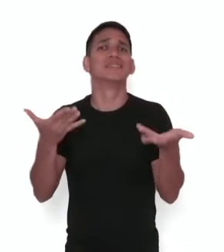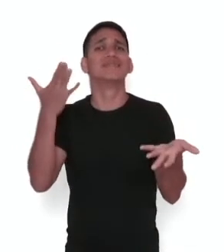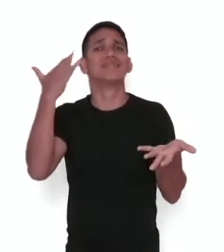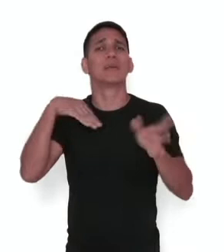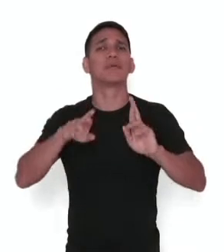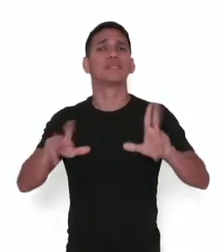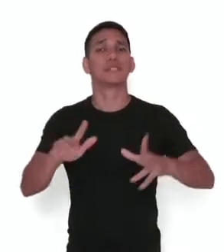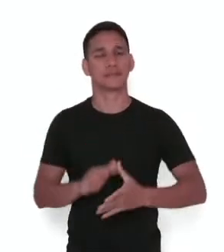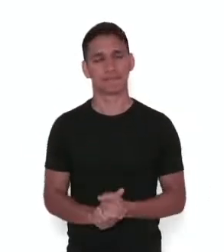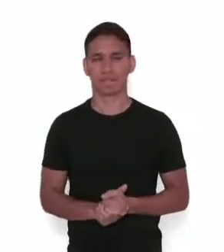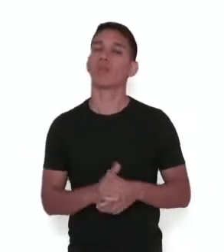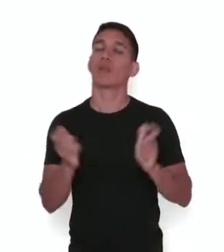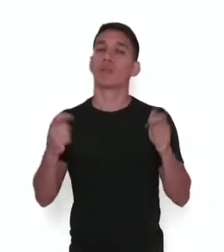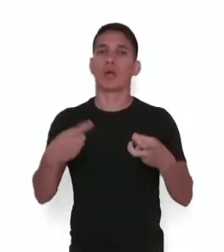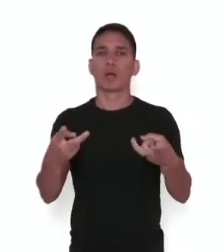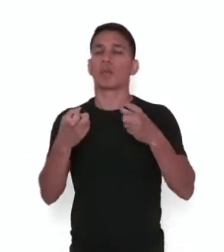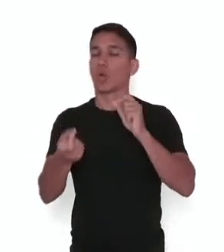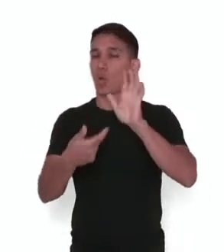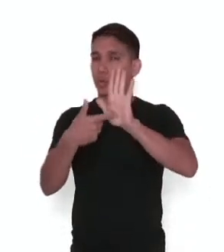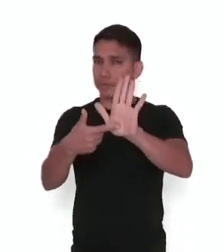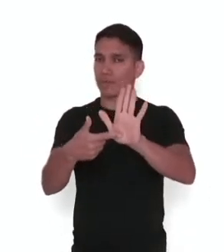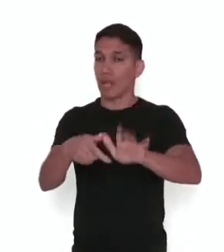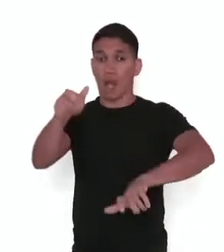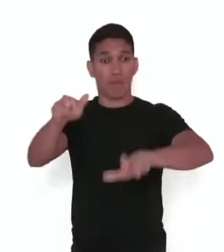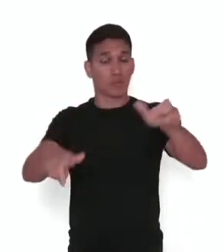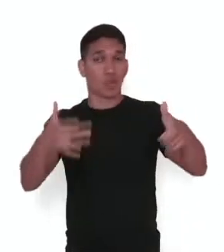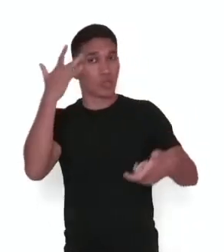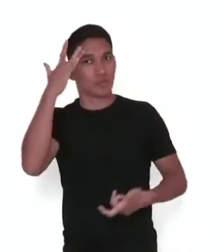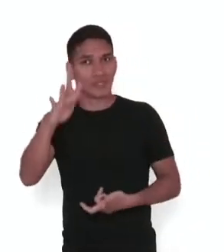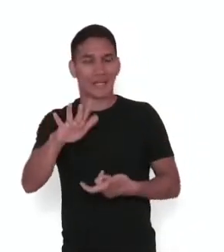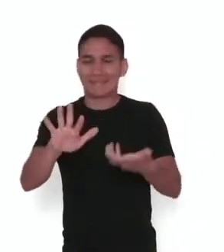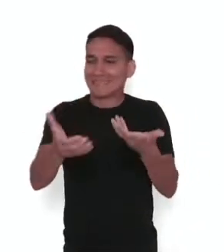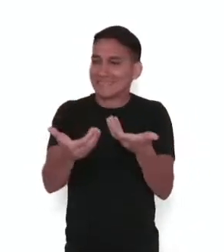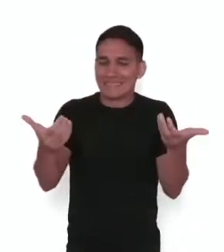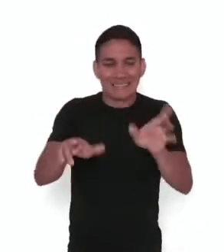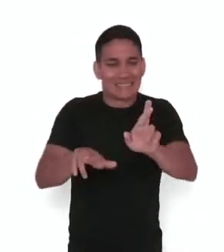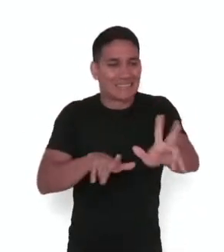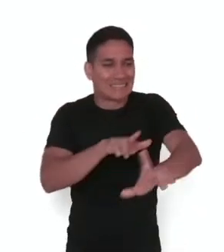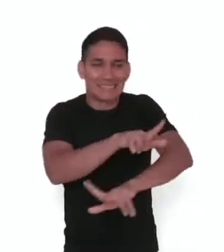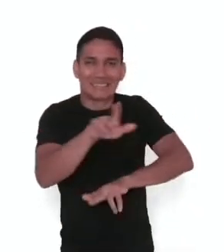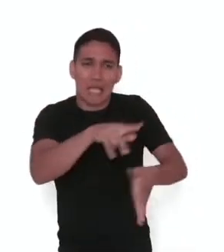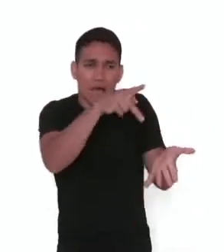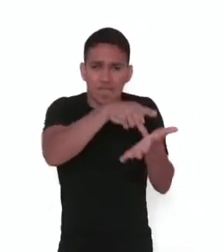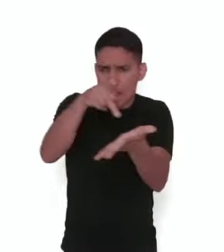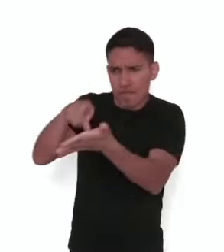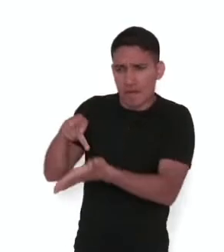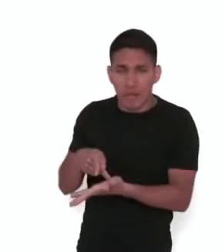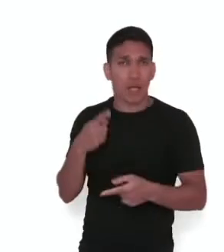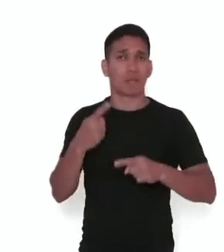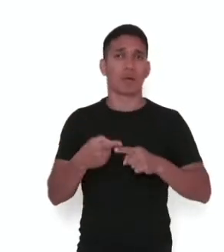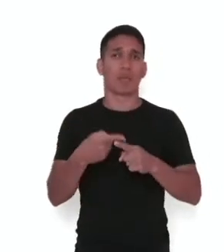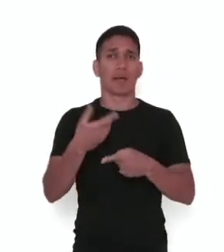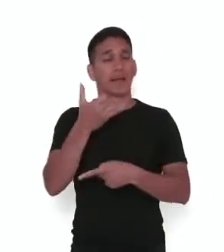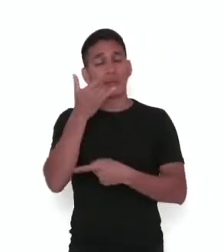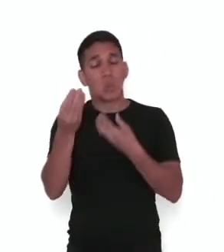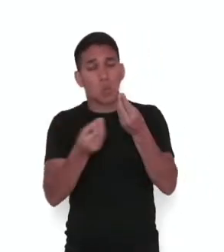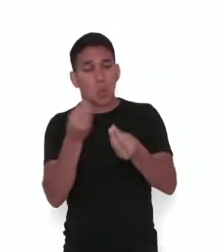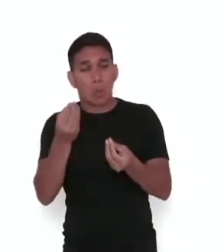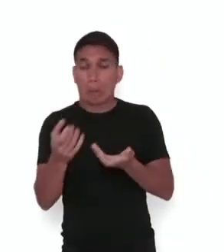ó, as pessoas não conseguem distinguir o que é verdadeiro e não dado o gigantesco volume de